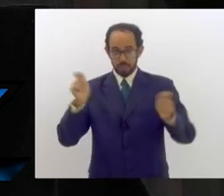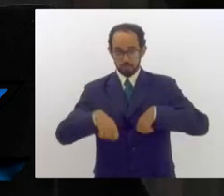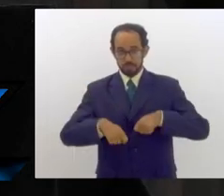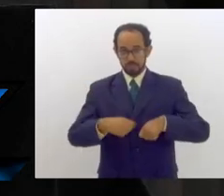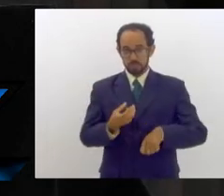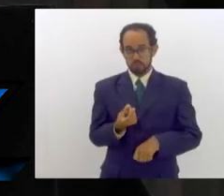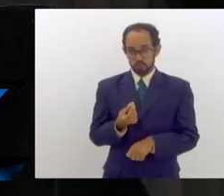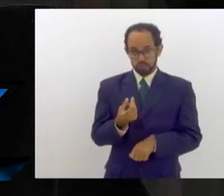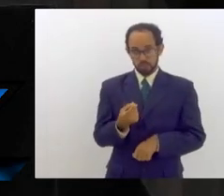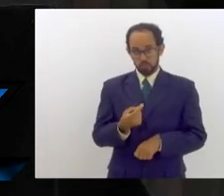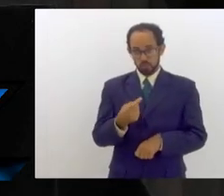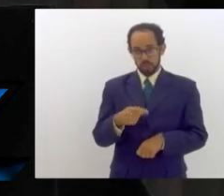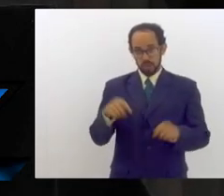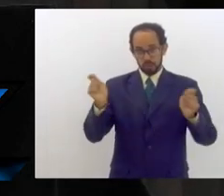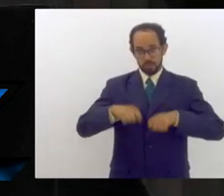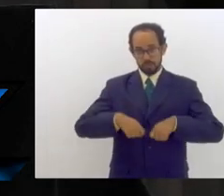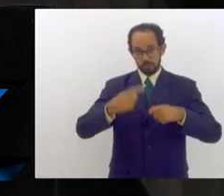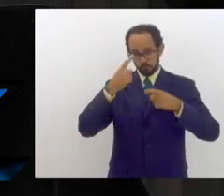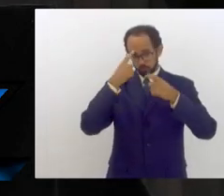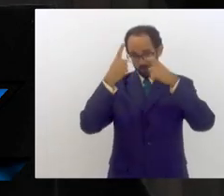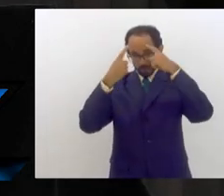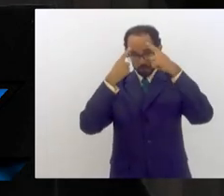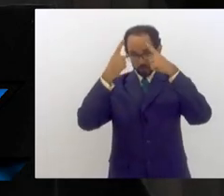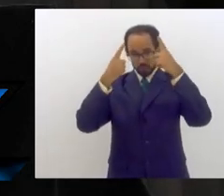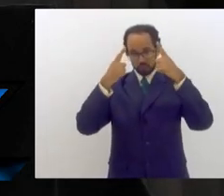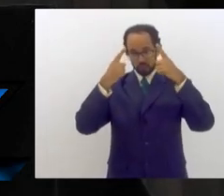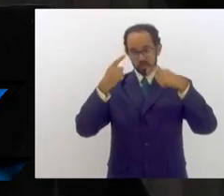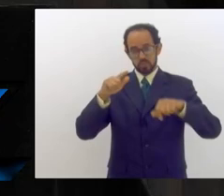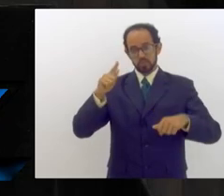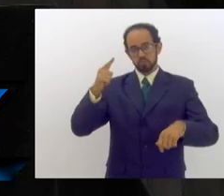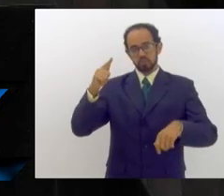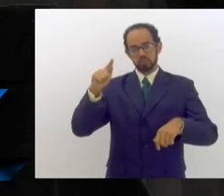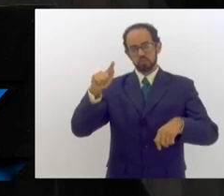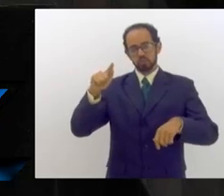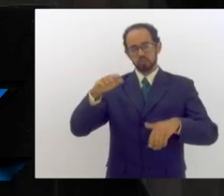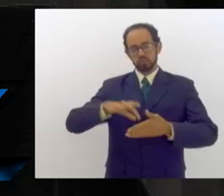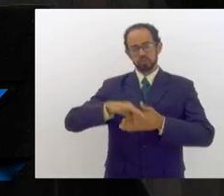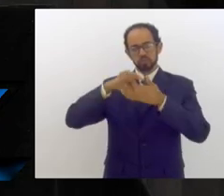inventiva dos gestores é muito grande